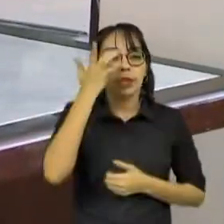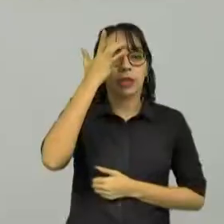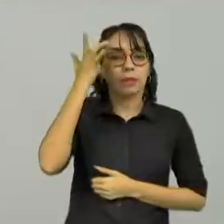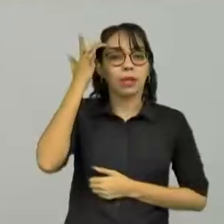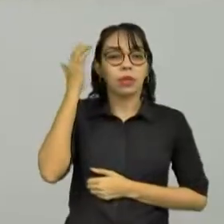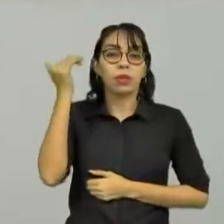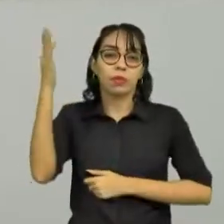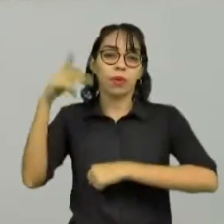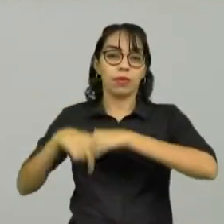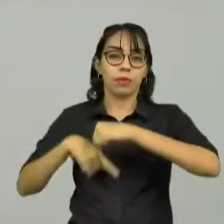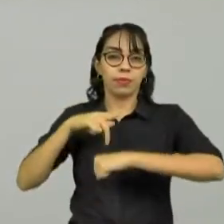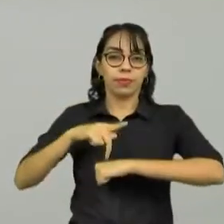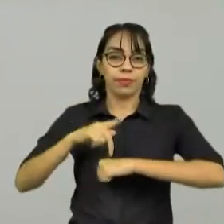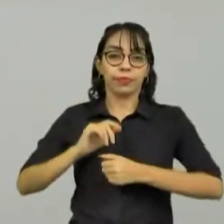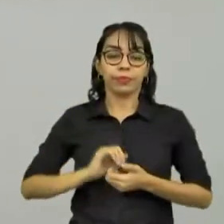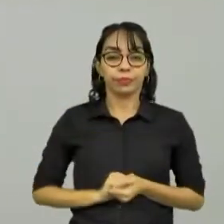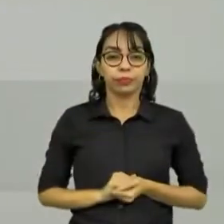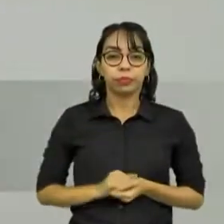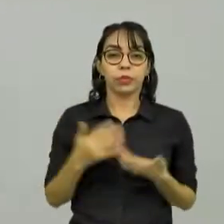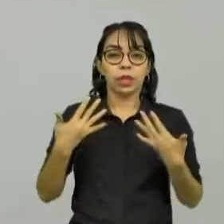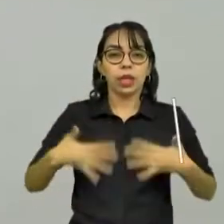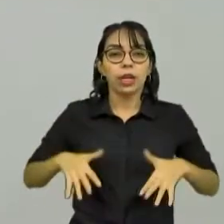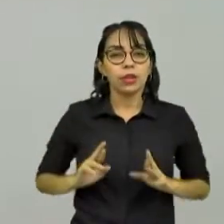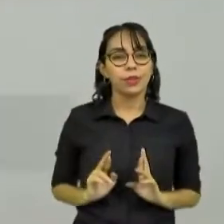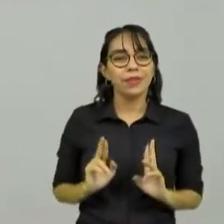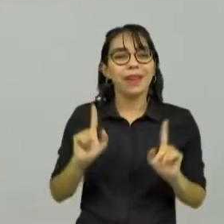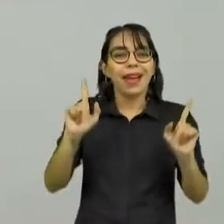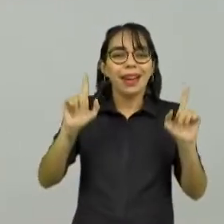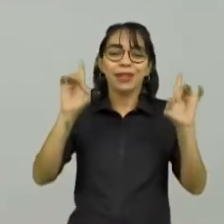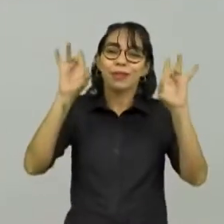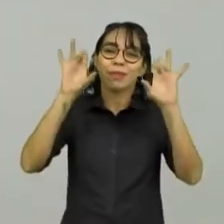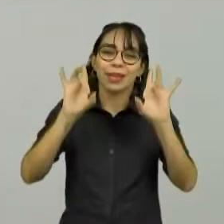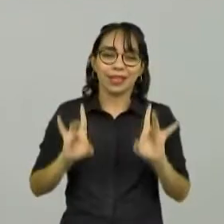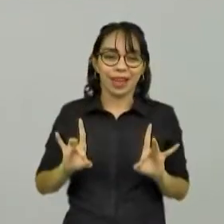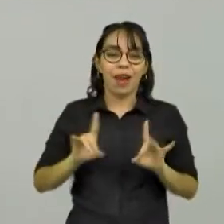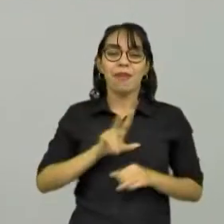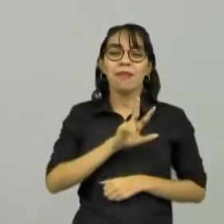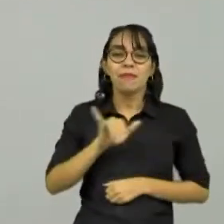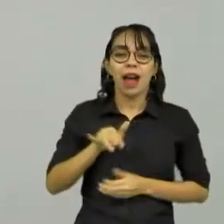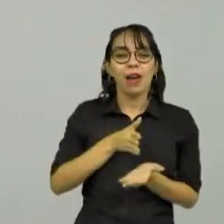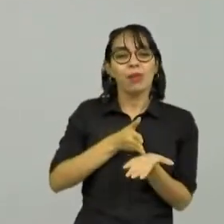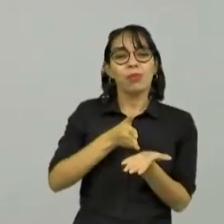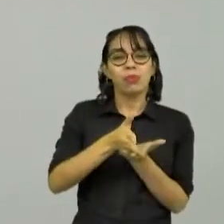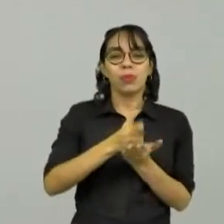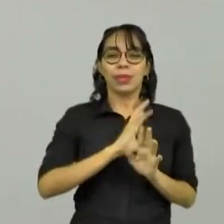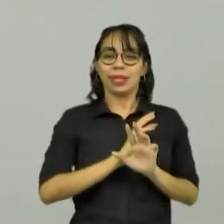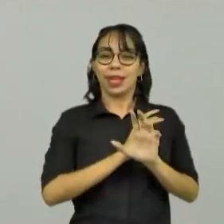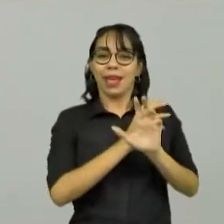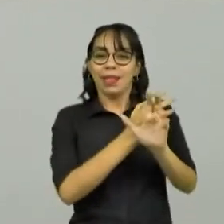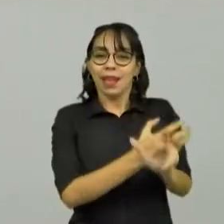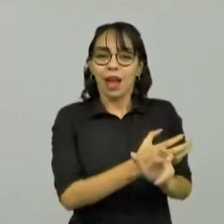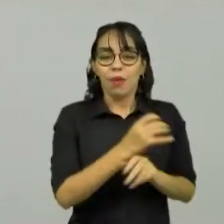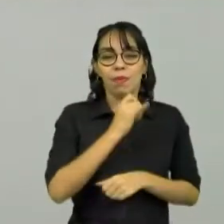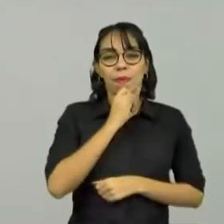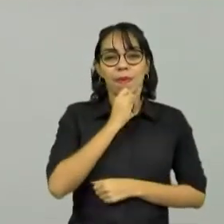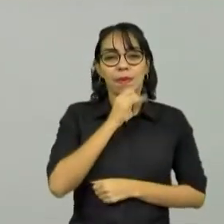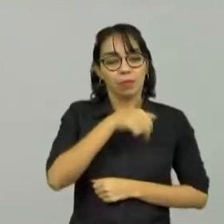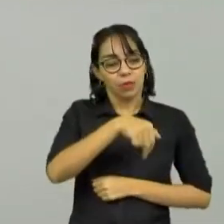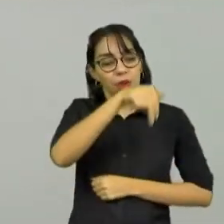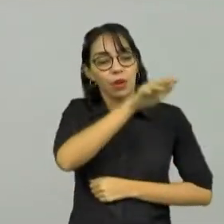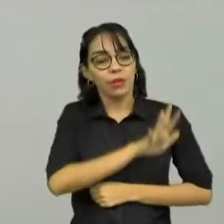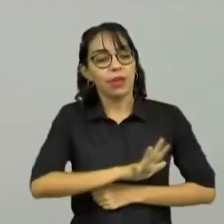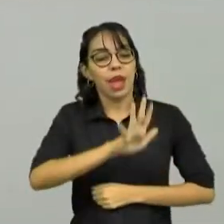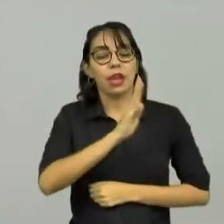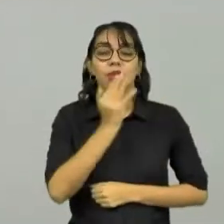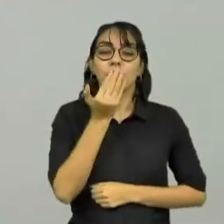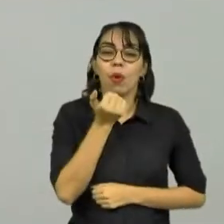países. Quer ver uma coisa mais diferente? A gente coloca ele na rota do sertão, ele vai conhecer a nossa gastronomia, a nossa